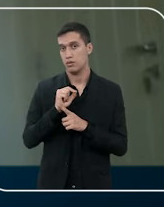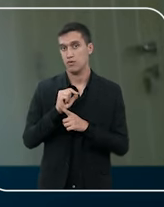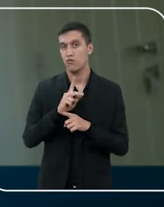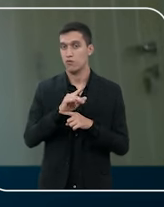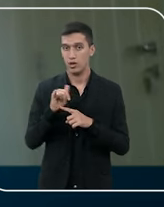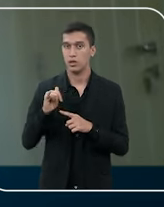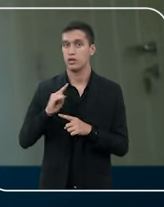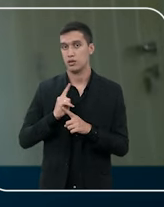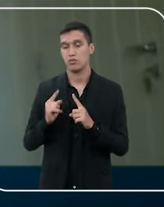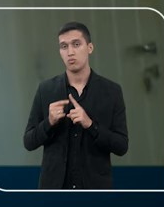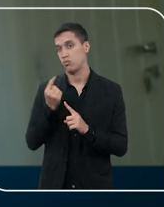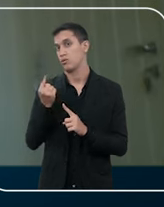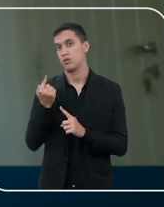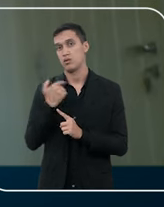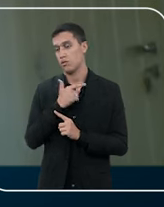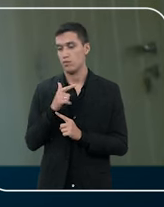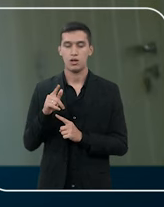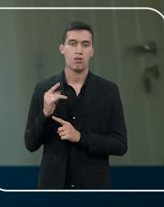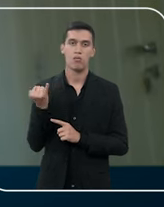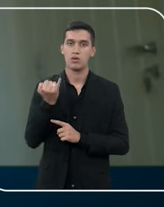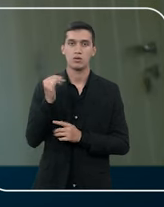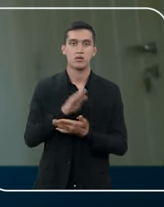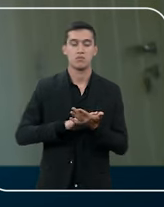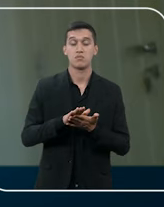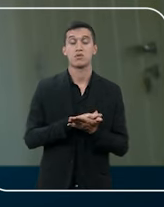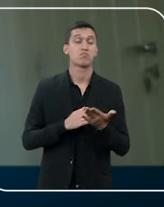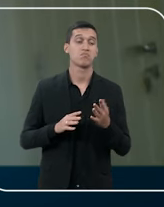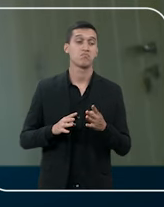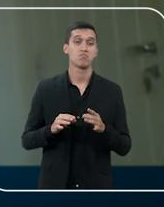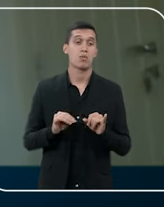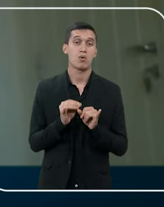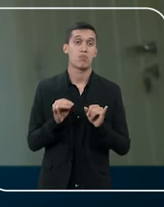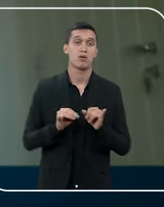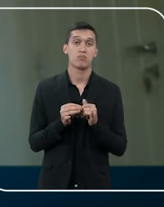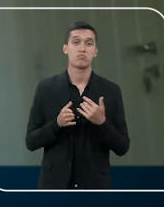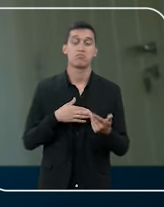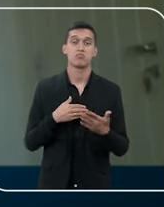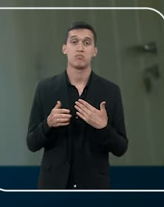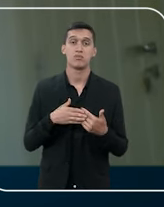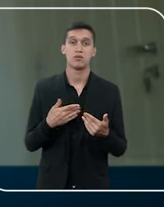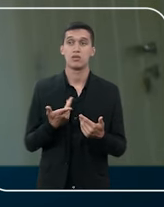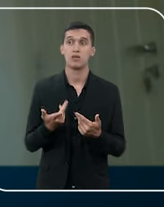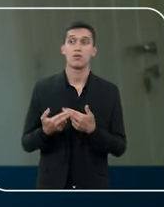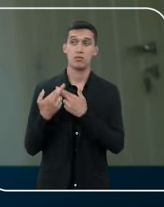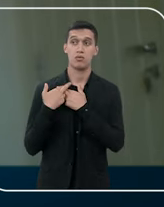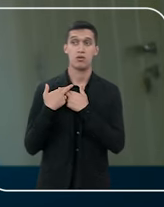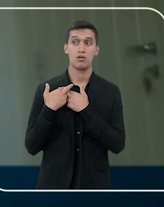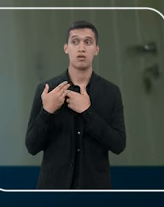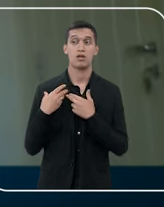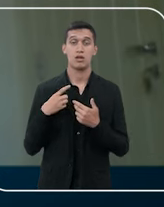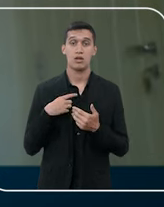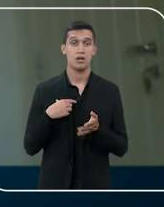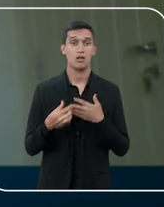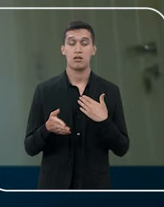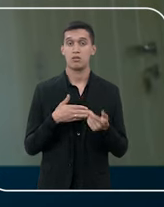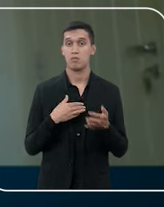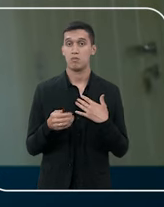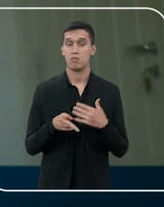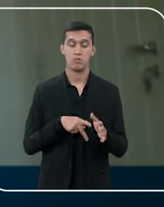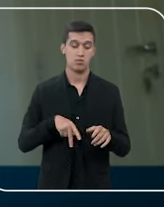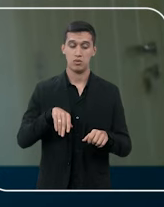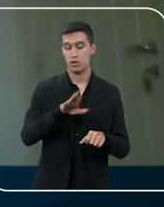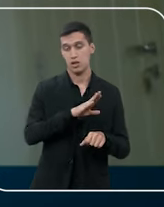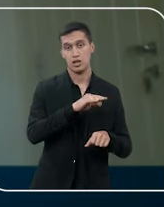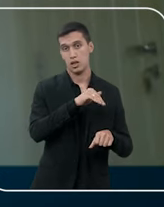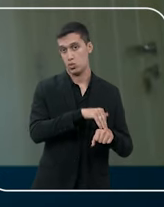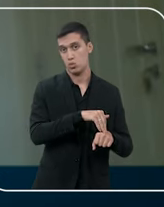vai ser algo que não vai ter relevância, vai ser irrelevante. Então, é a responsabilização independentemente de culpa.